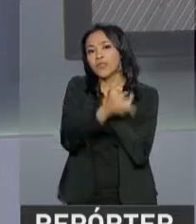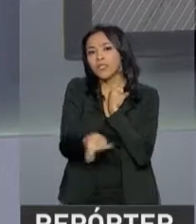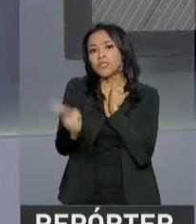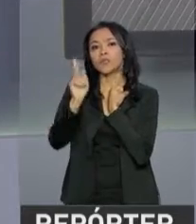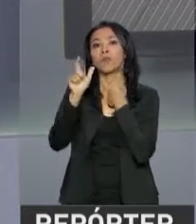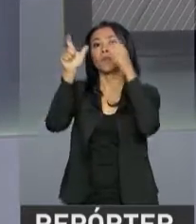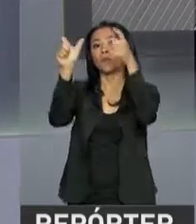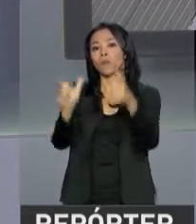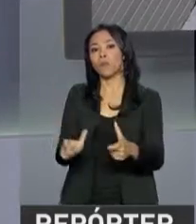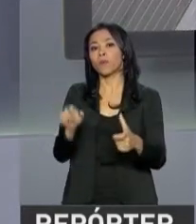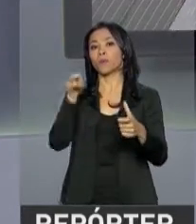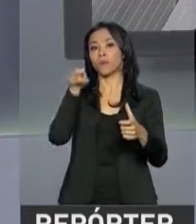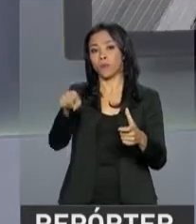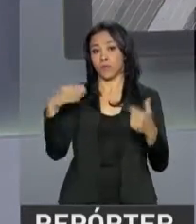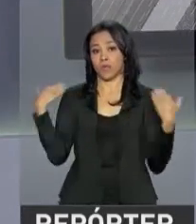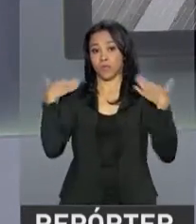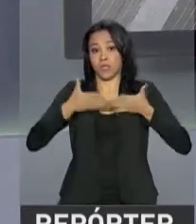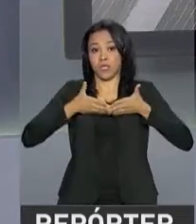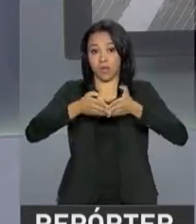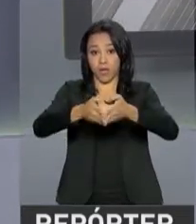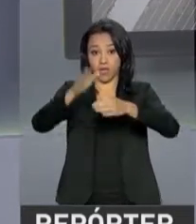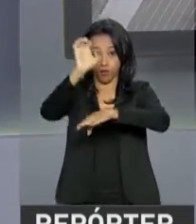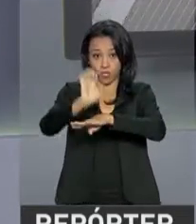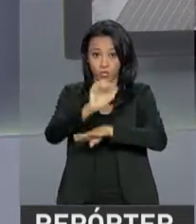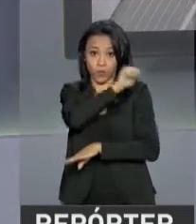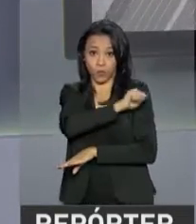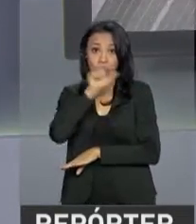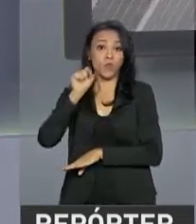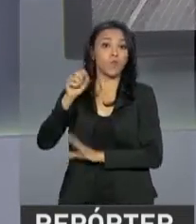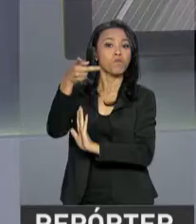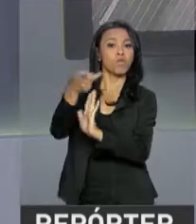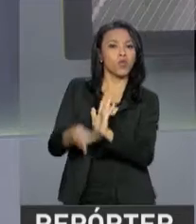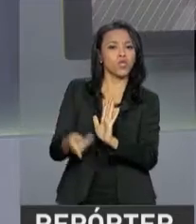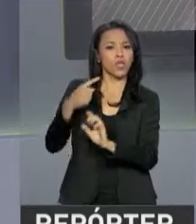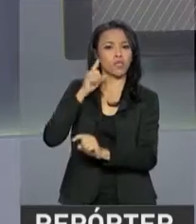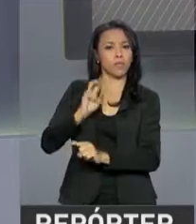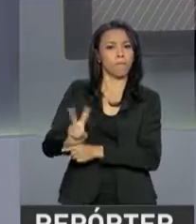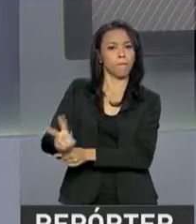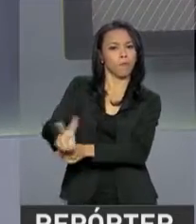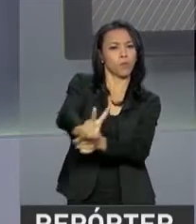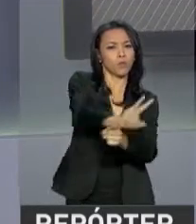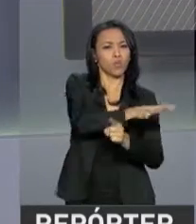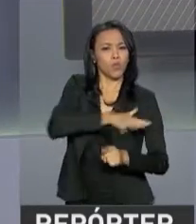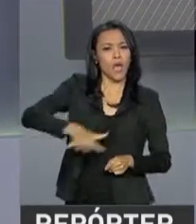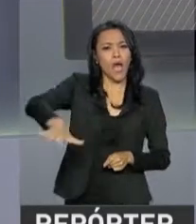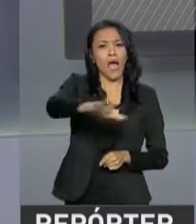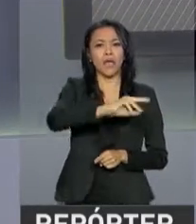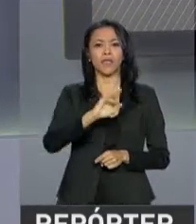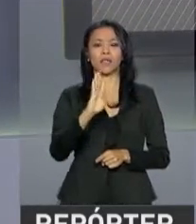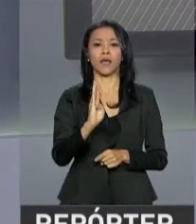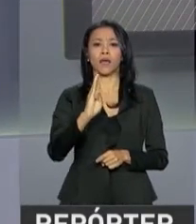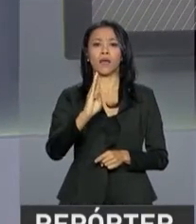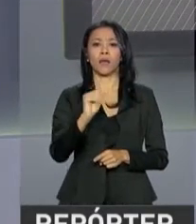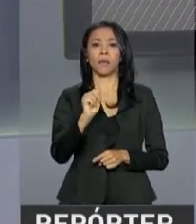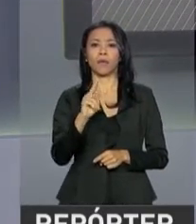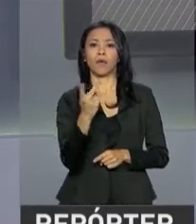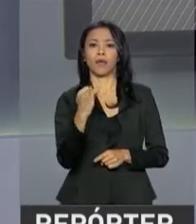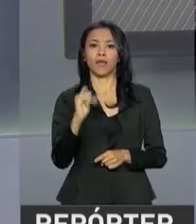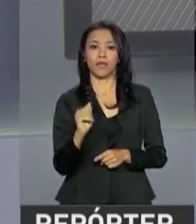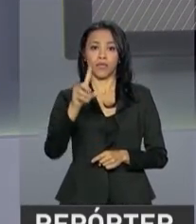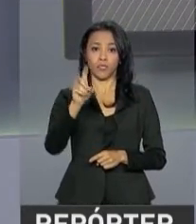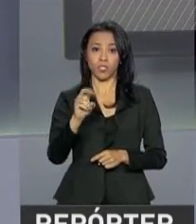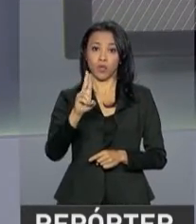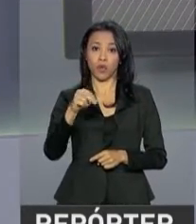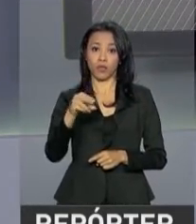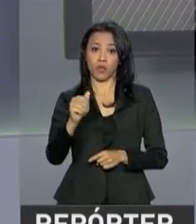comando de operações navais da marinha no rio de janeiro um projeto que monitora toda a área da baía de guanabara a idéia é expandir esse